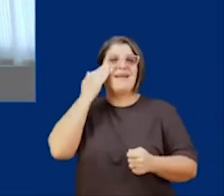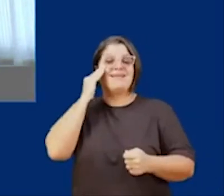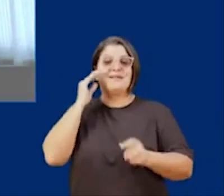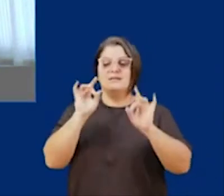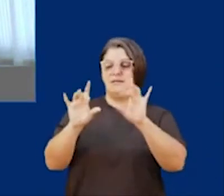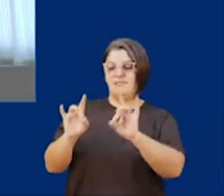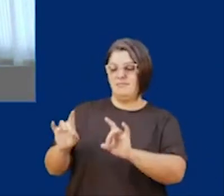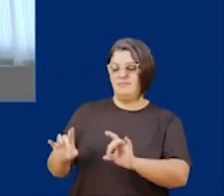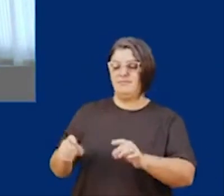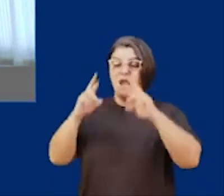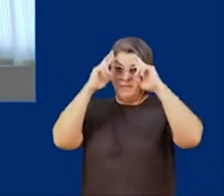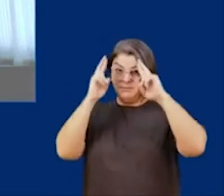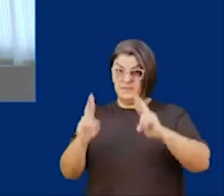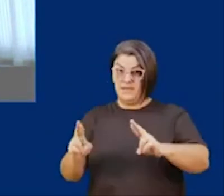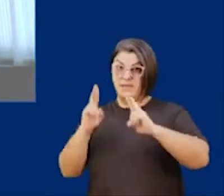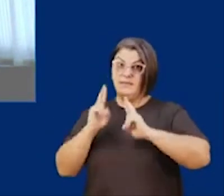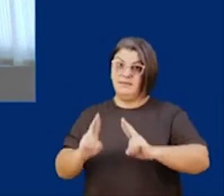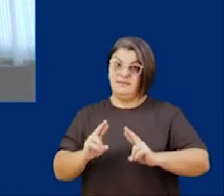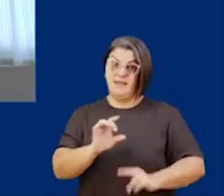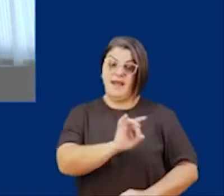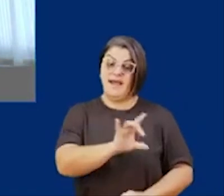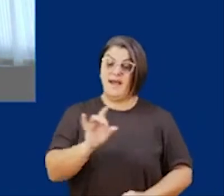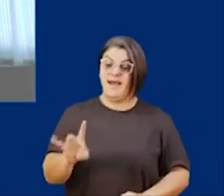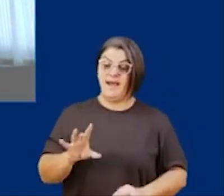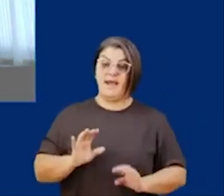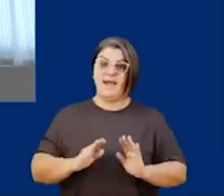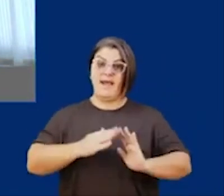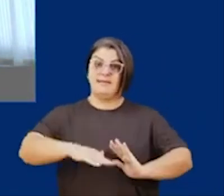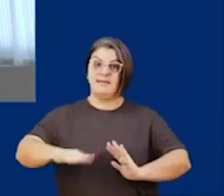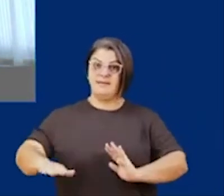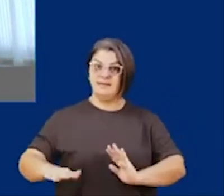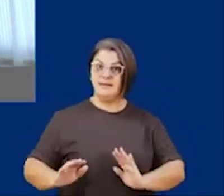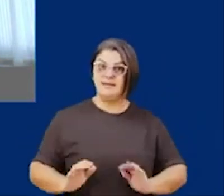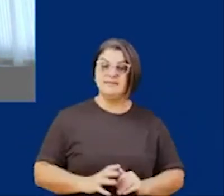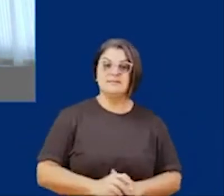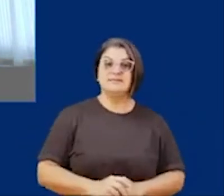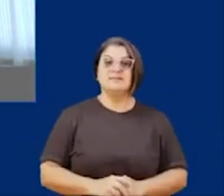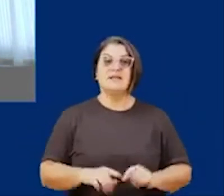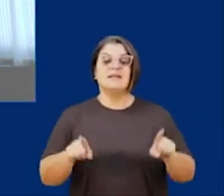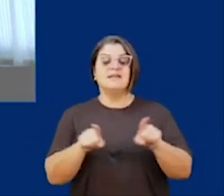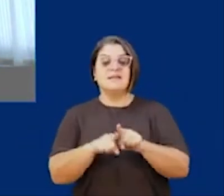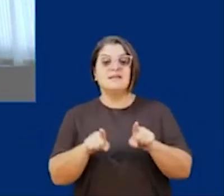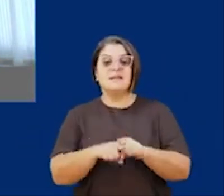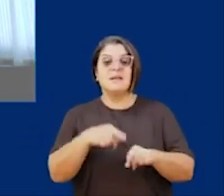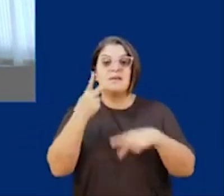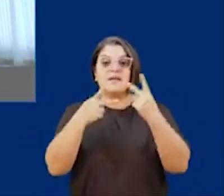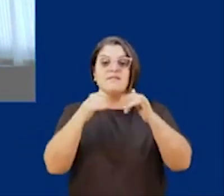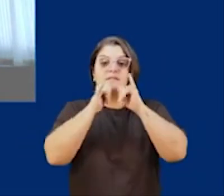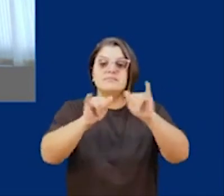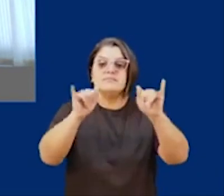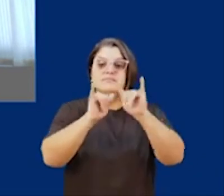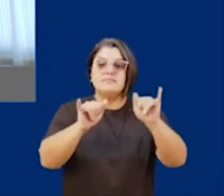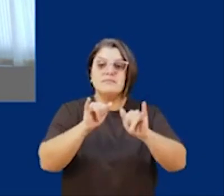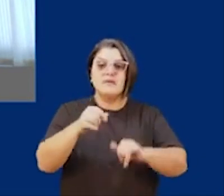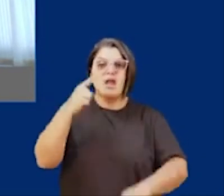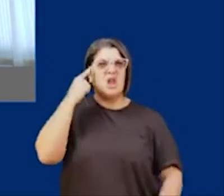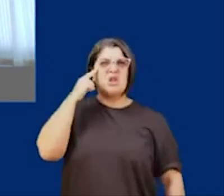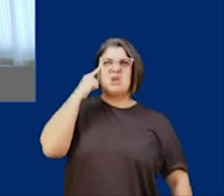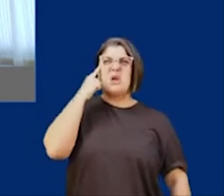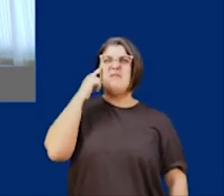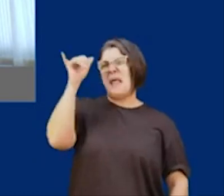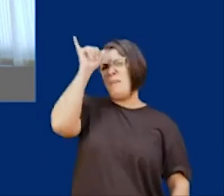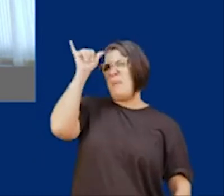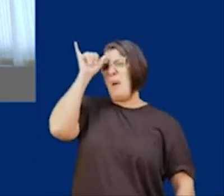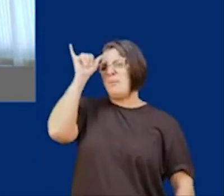né? Respeitar isso, e também eu gostaria de falar que, assim, para as mulheres, de que nenhuma dúvida é boba, todas as